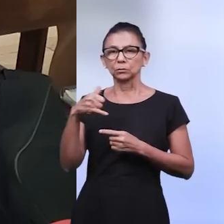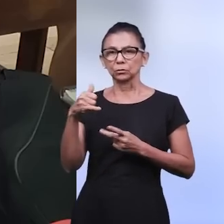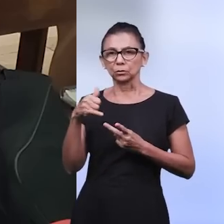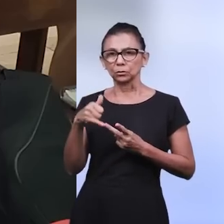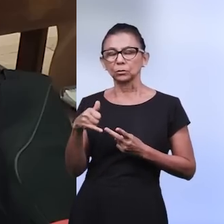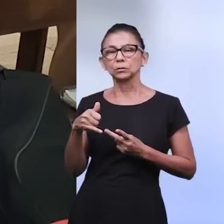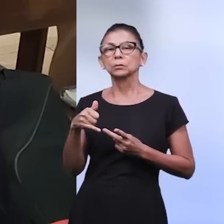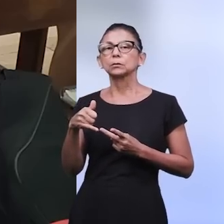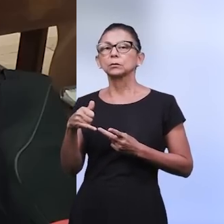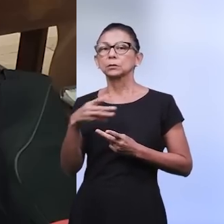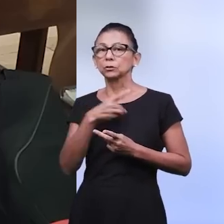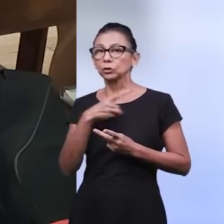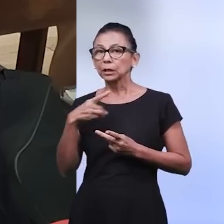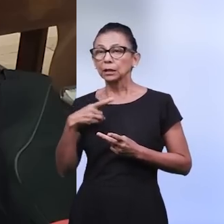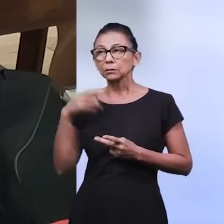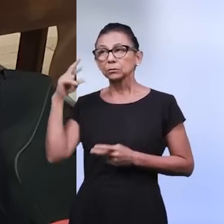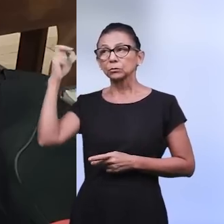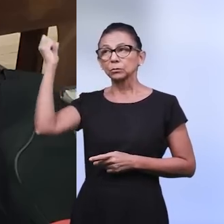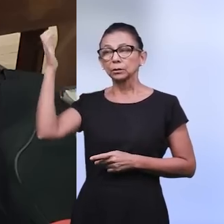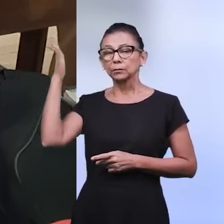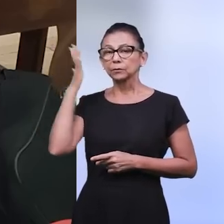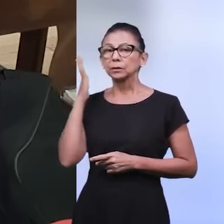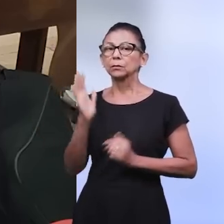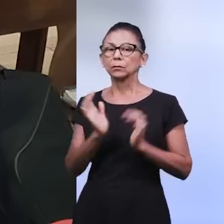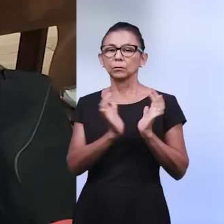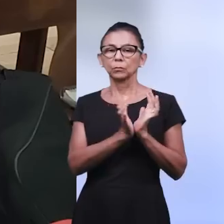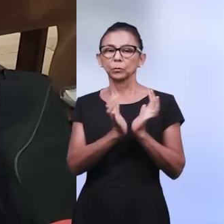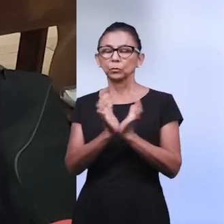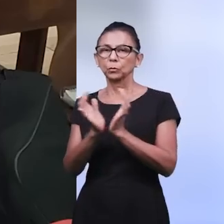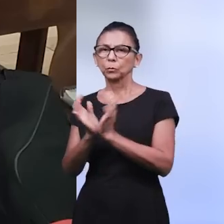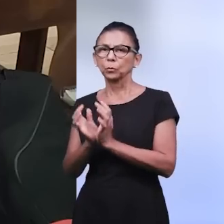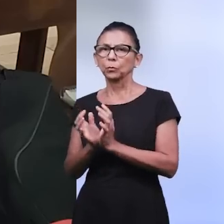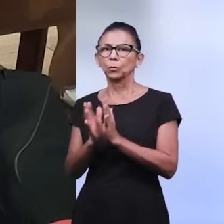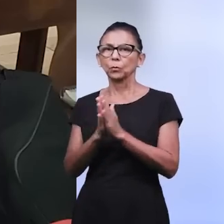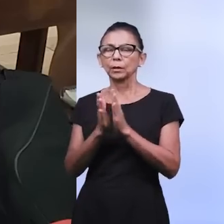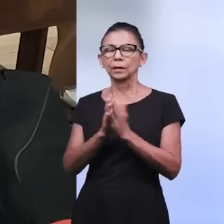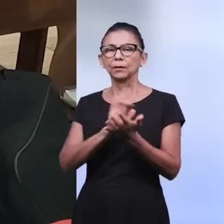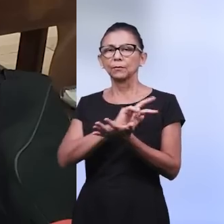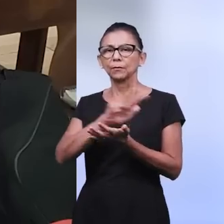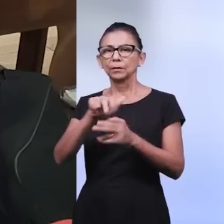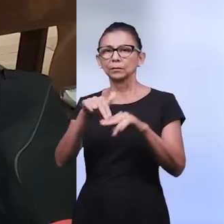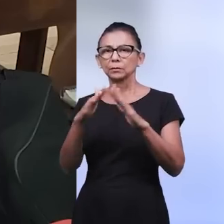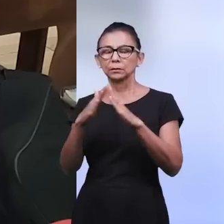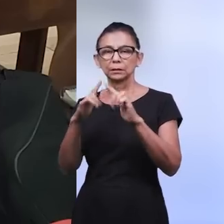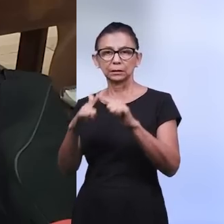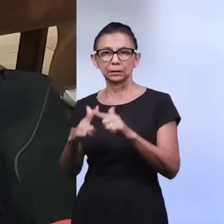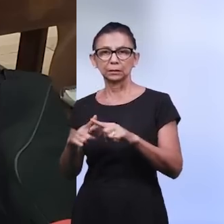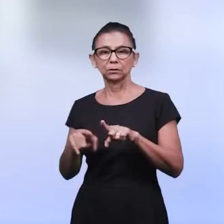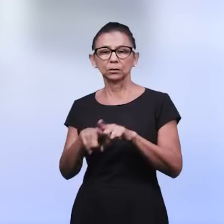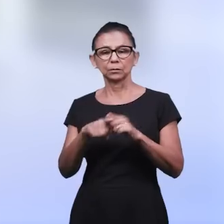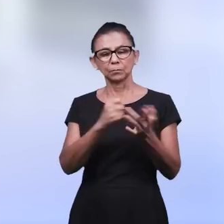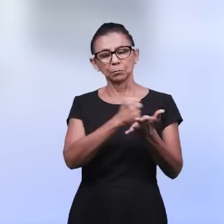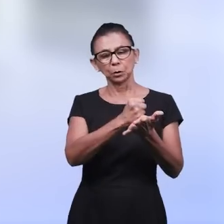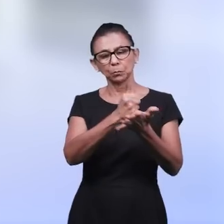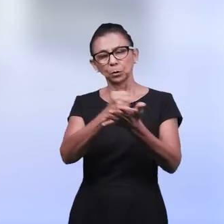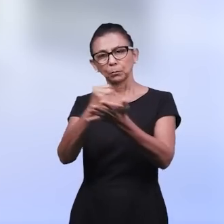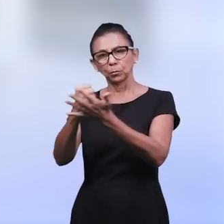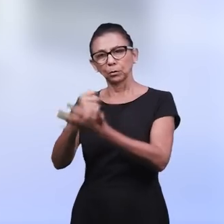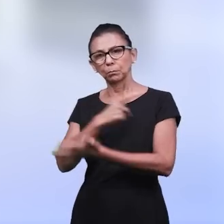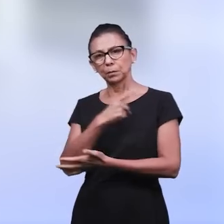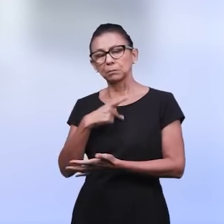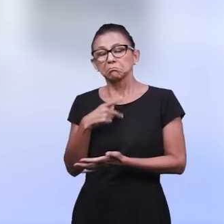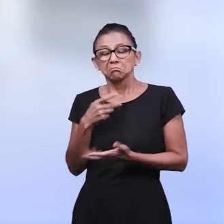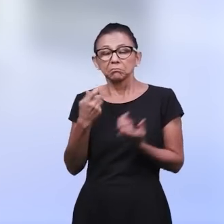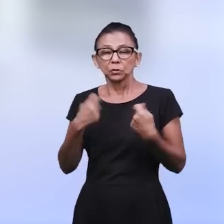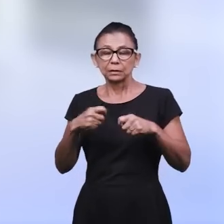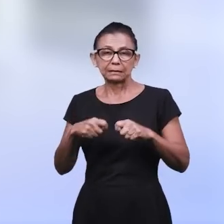pelo Senhor, com o objetivo de orar pelos vários motivos das igrejas e também da obra do Senhor, além de auxiliar os pastores em alguma